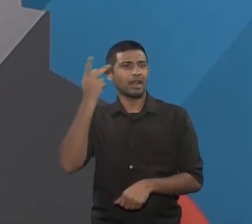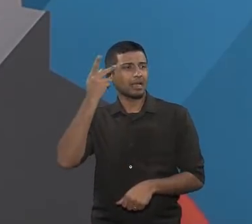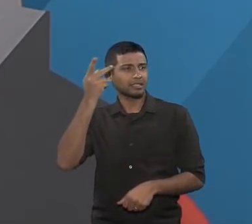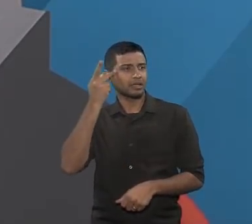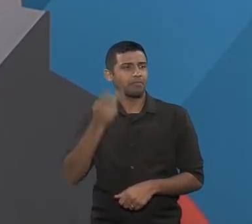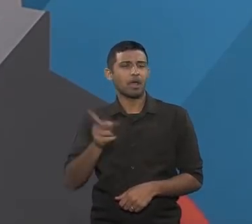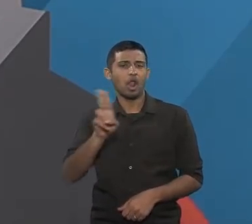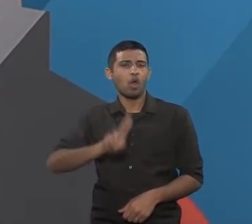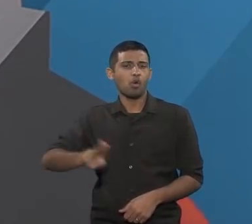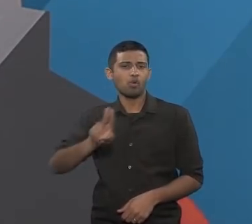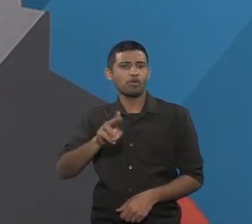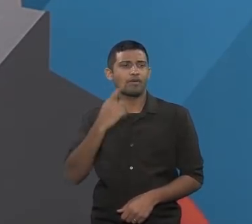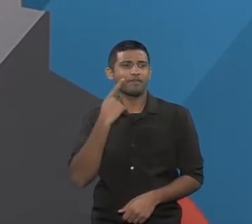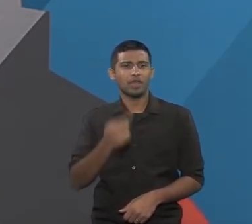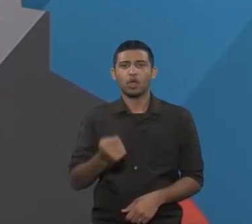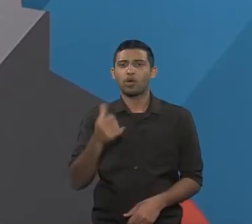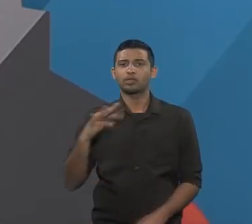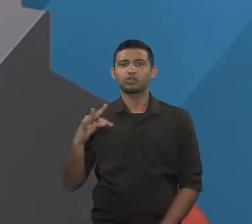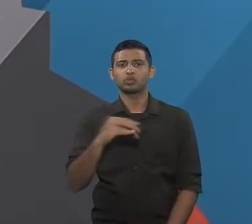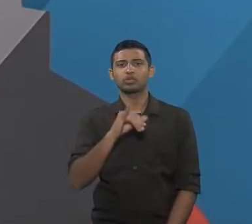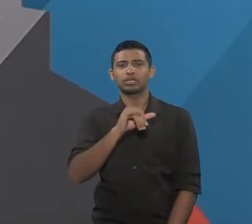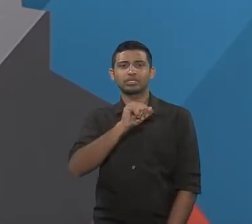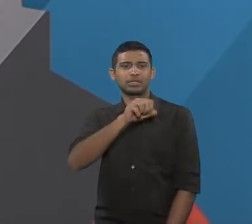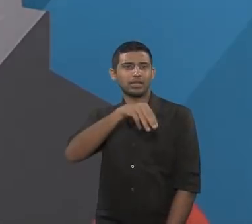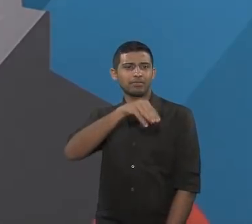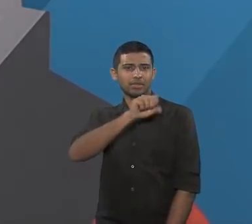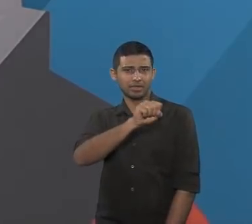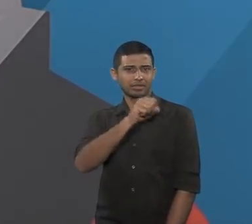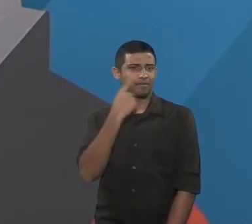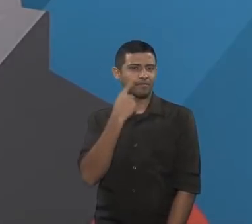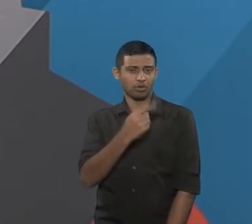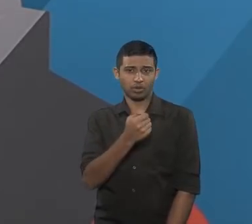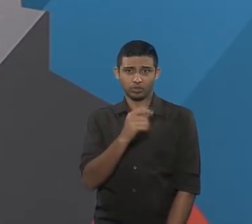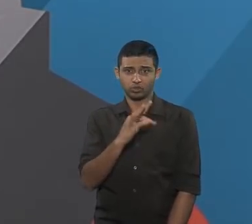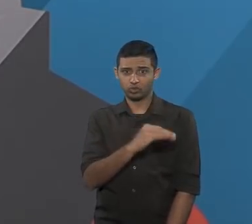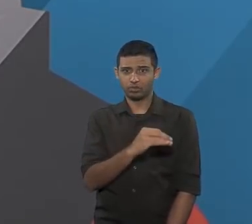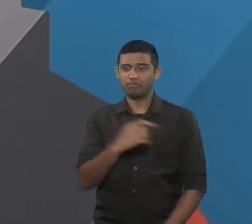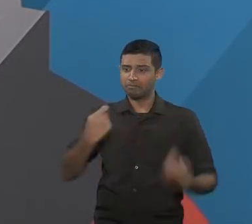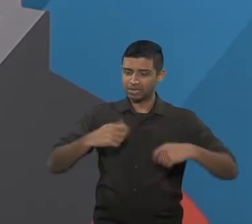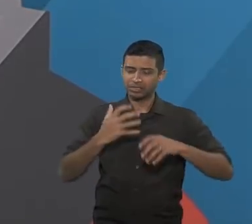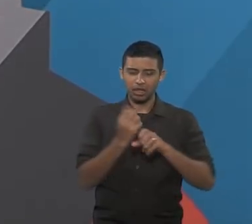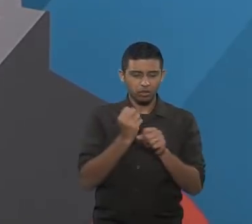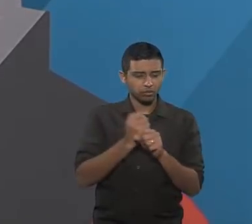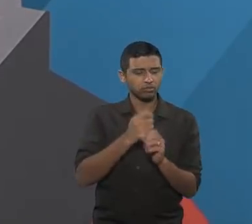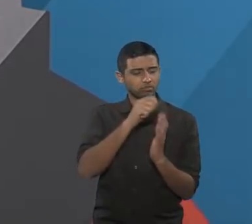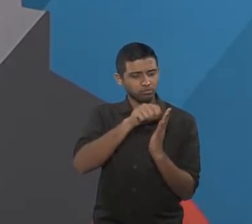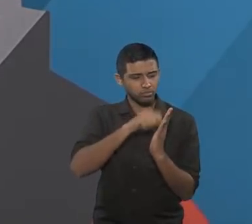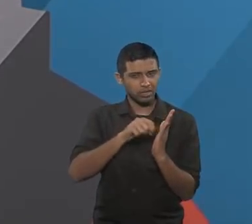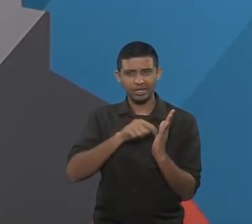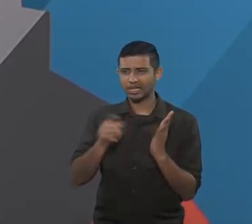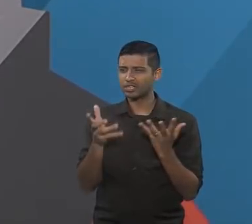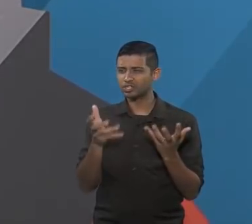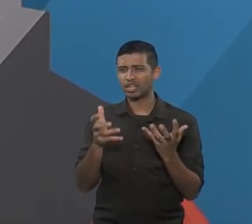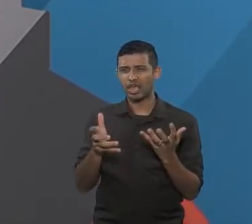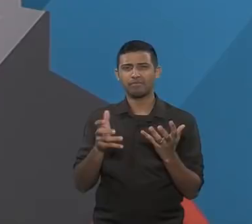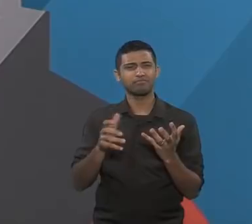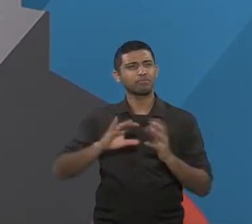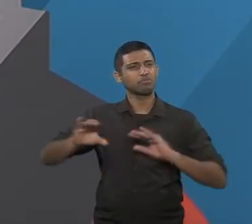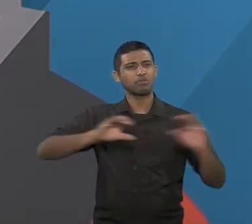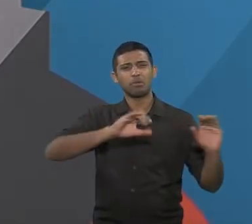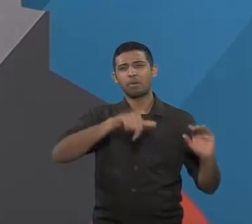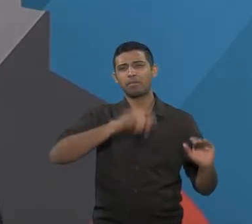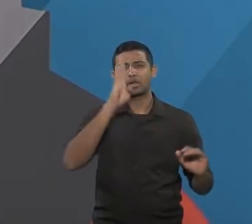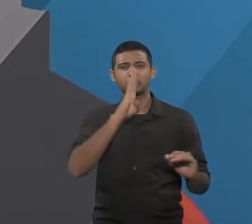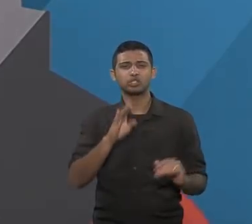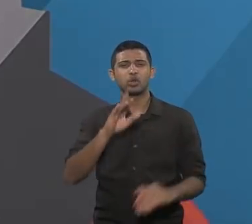São Paulo, leva o nosso ICMS quase todo. Essa conta precisa ser feita. Porque eles querem dividir royalties pelo Brasil inteiro. Tem que